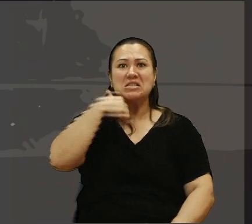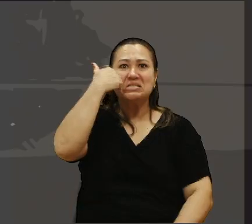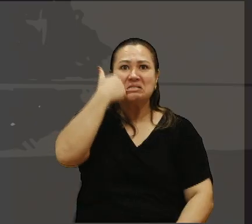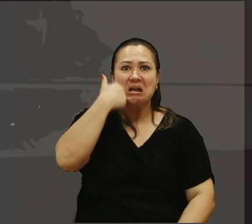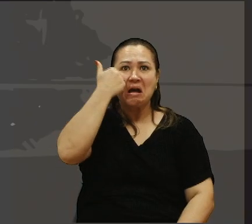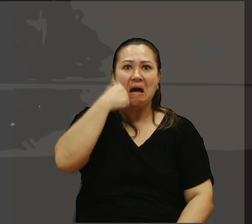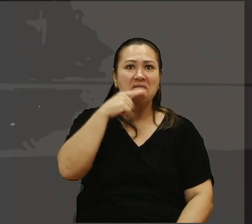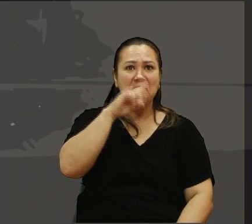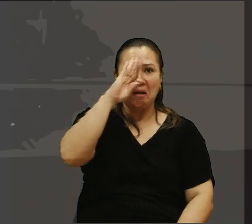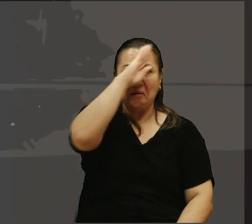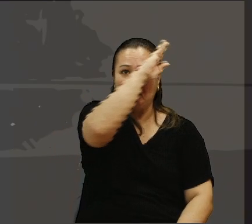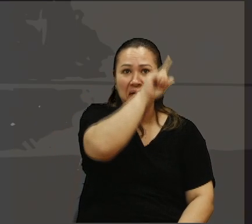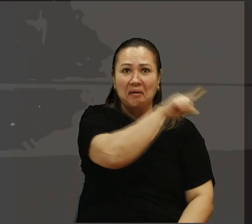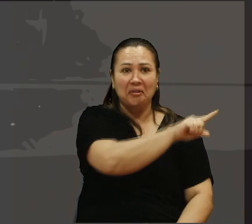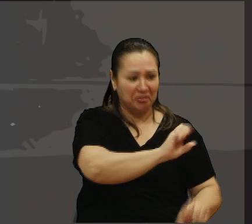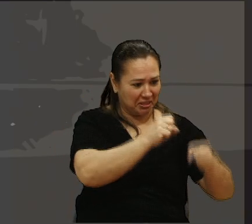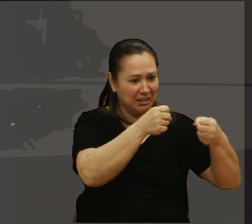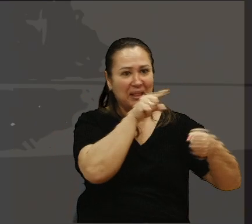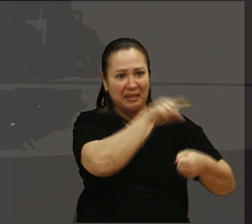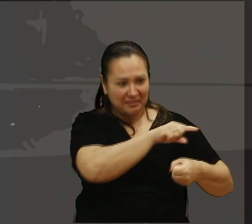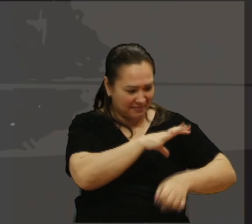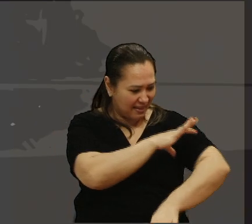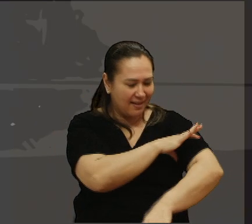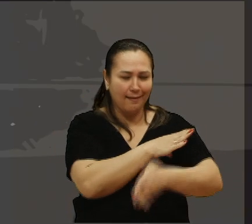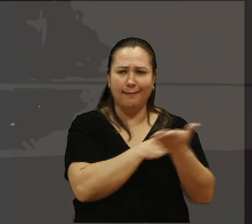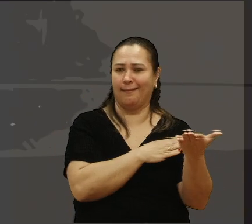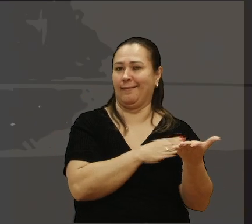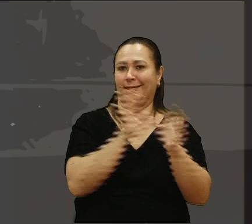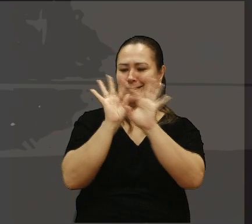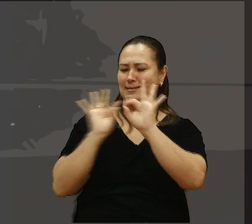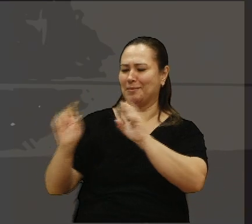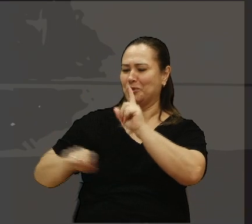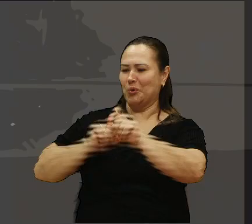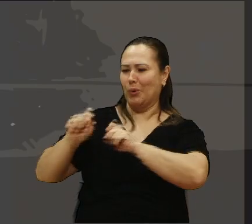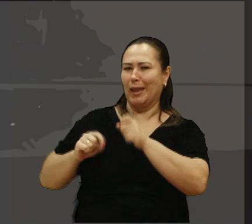Excelência insiste em defender. É simplesmente